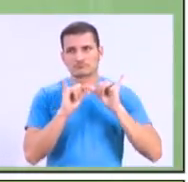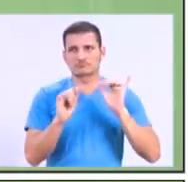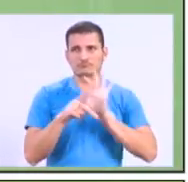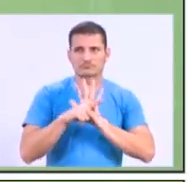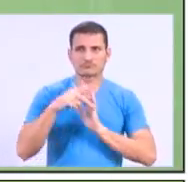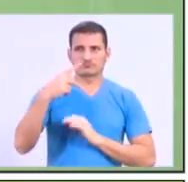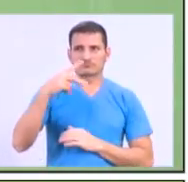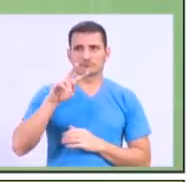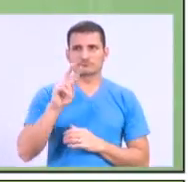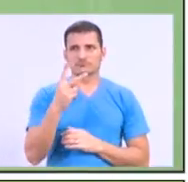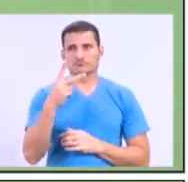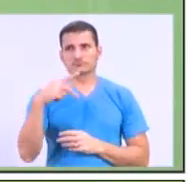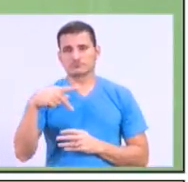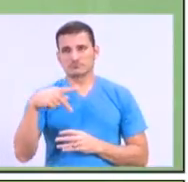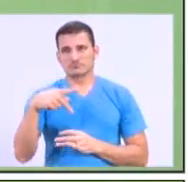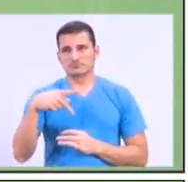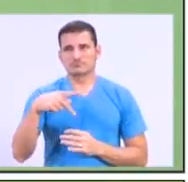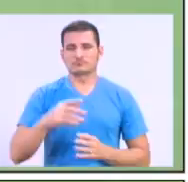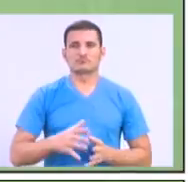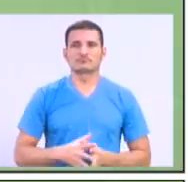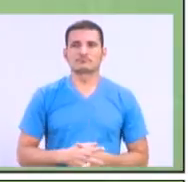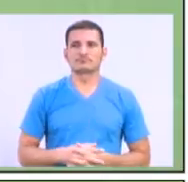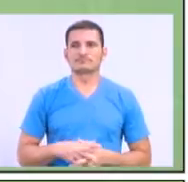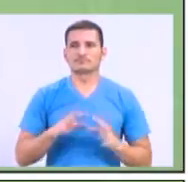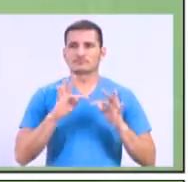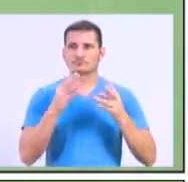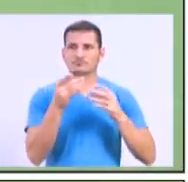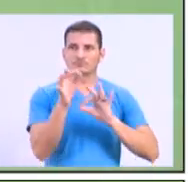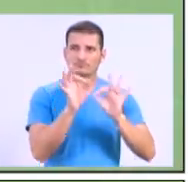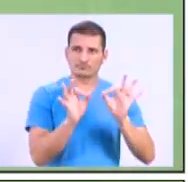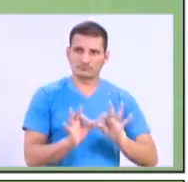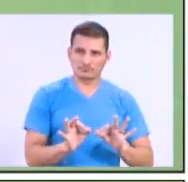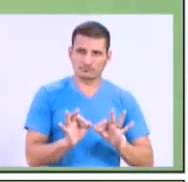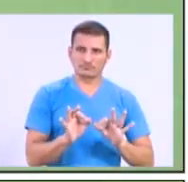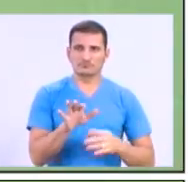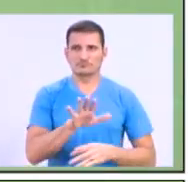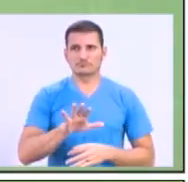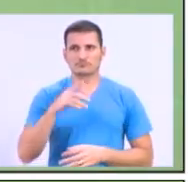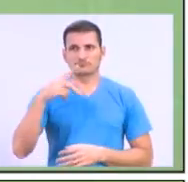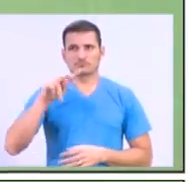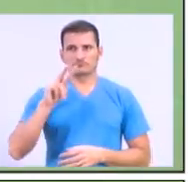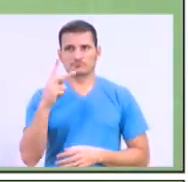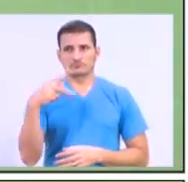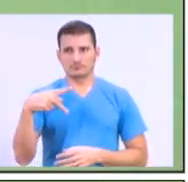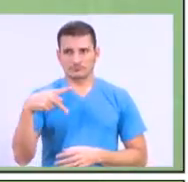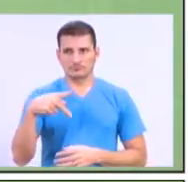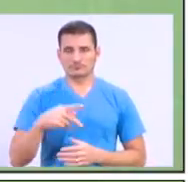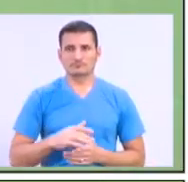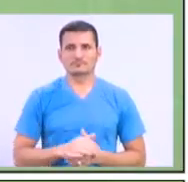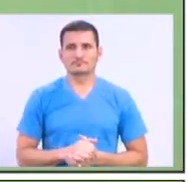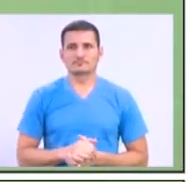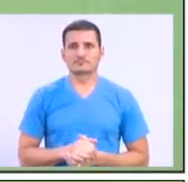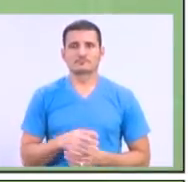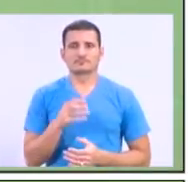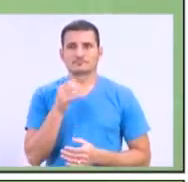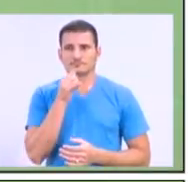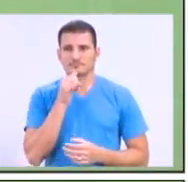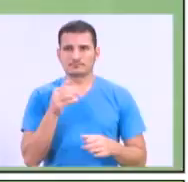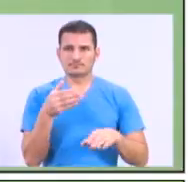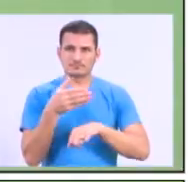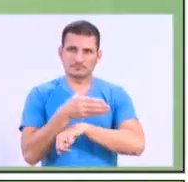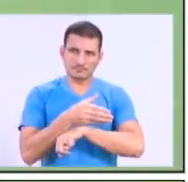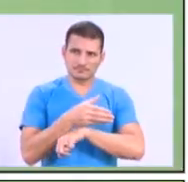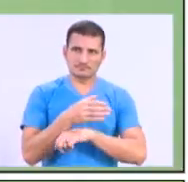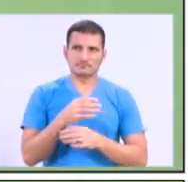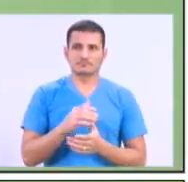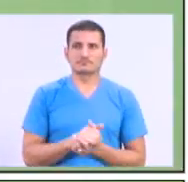né? Da versão do PHP, enfim, tudo que está configurado no ambiente do PHP. Certo? Então, quando quisermos acessar,